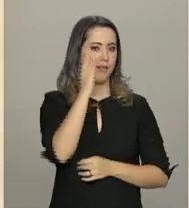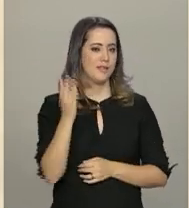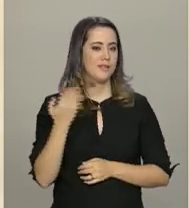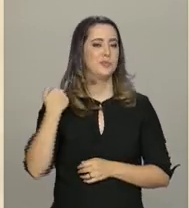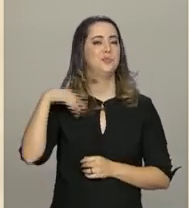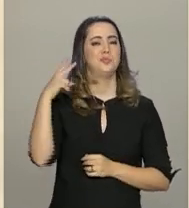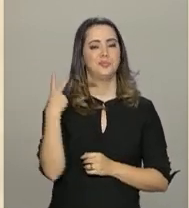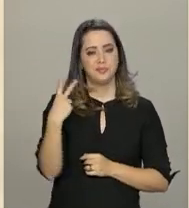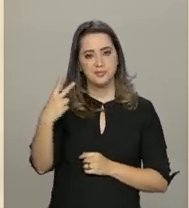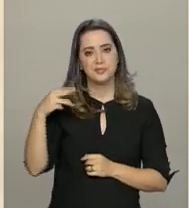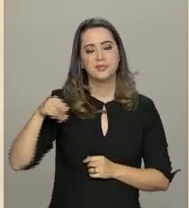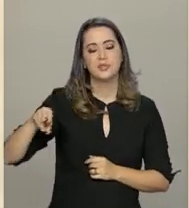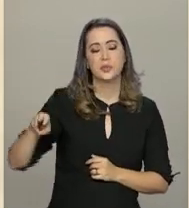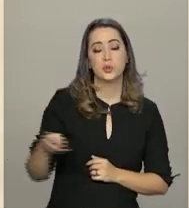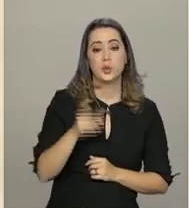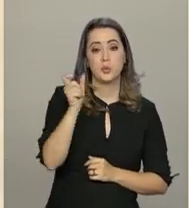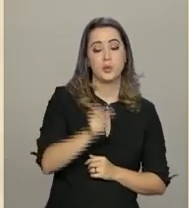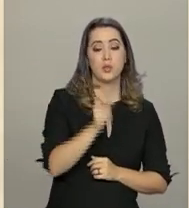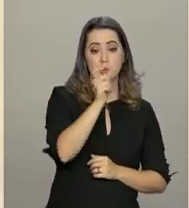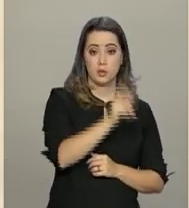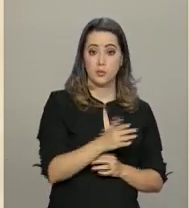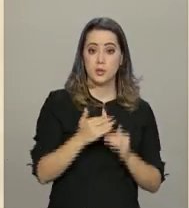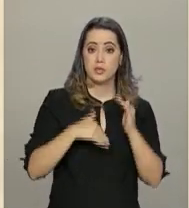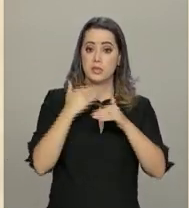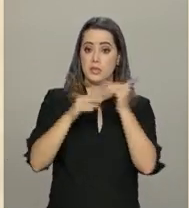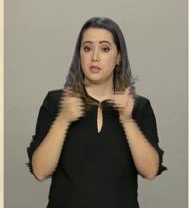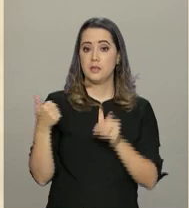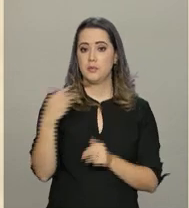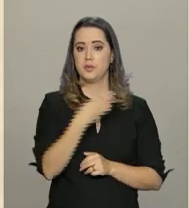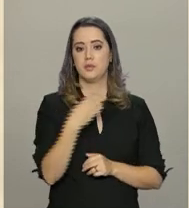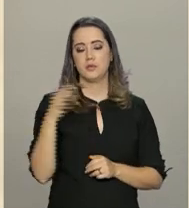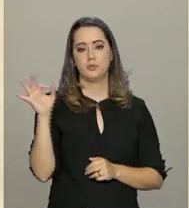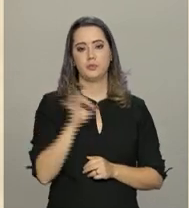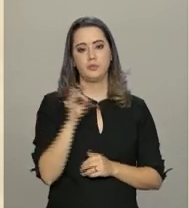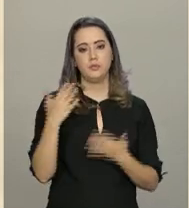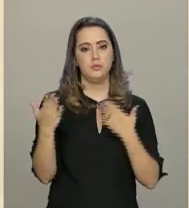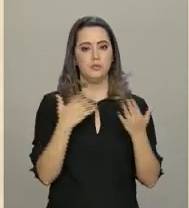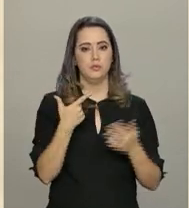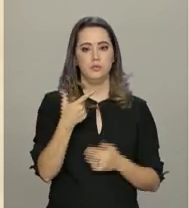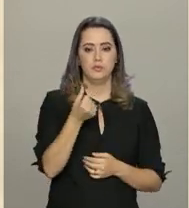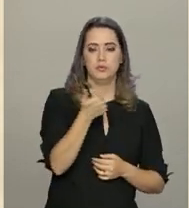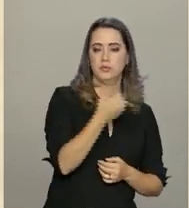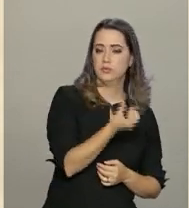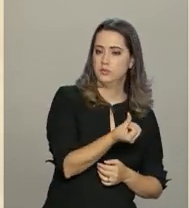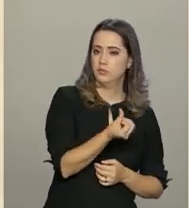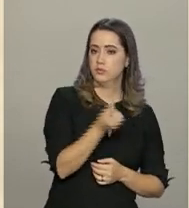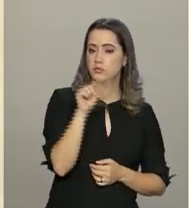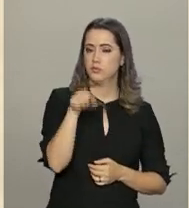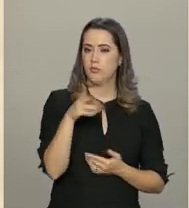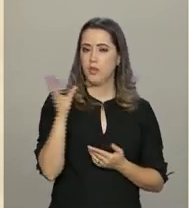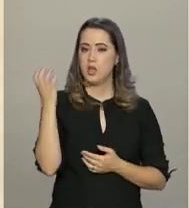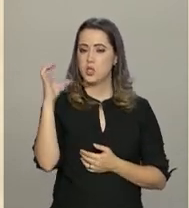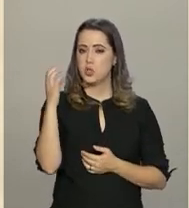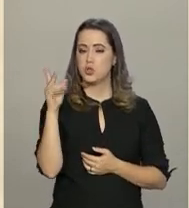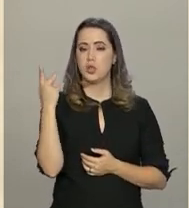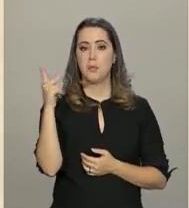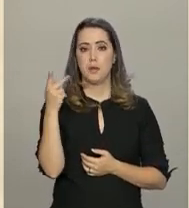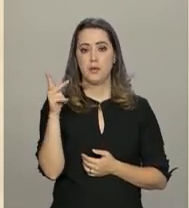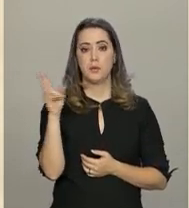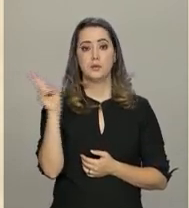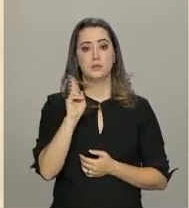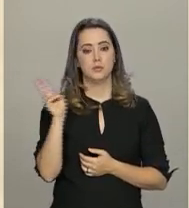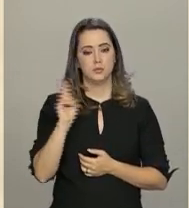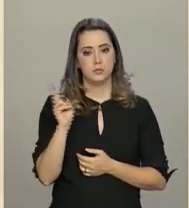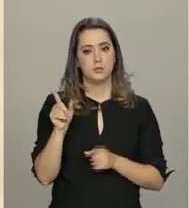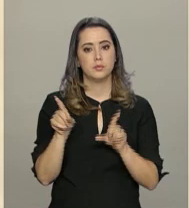2 milhões e 600 mil, crescimento de 14% em relação a 2016. Chile, Paraguai e